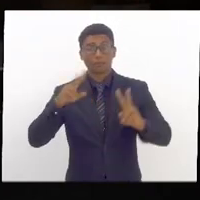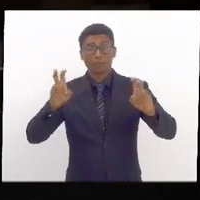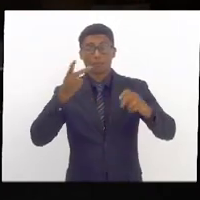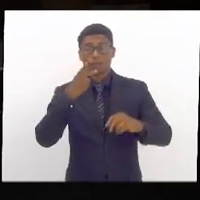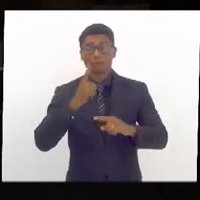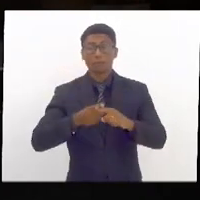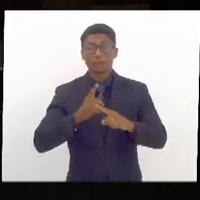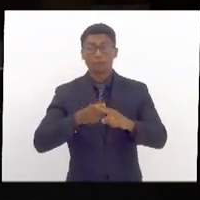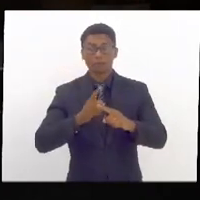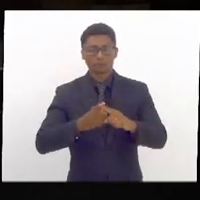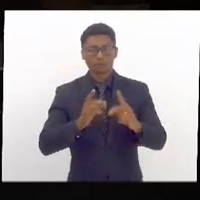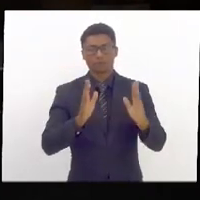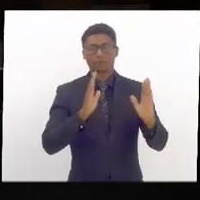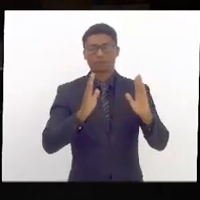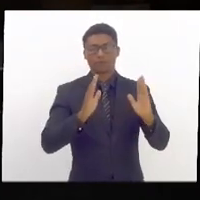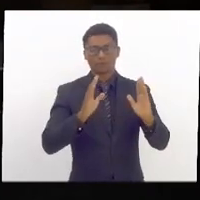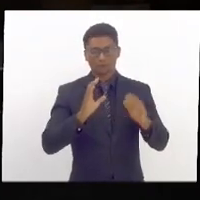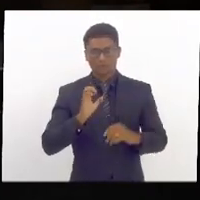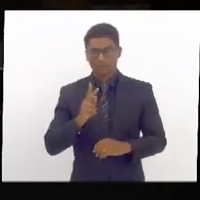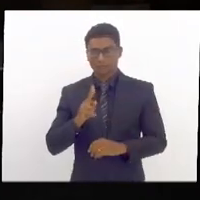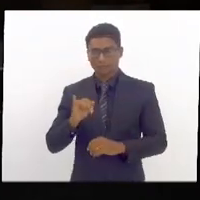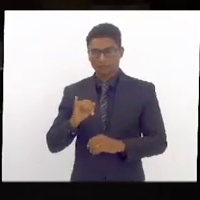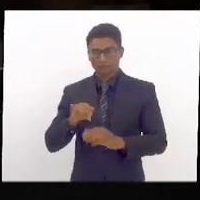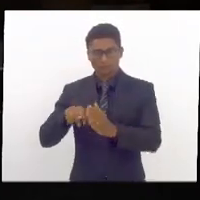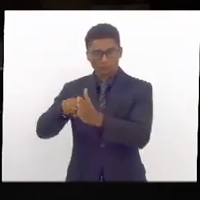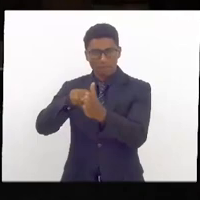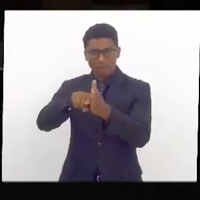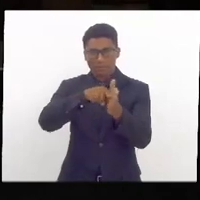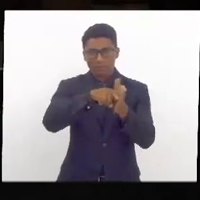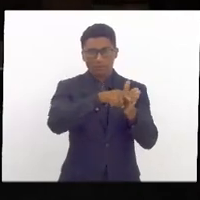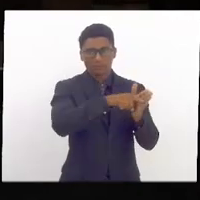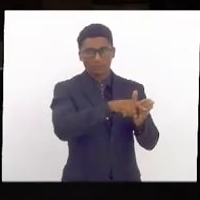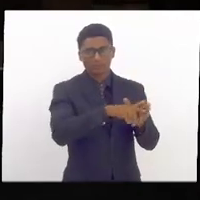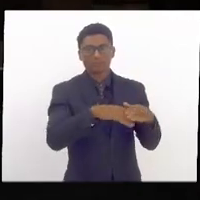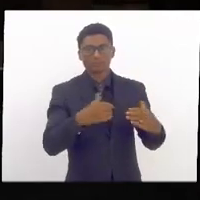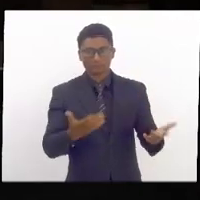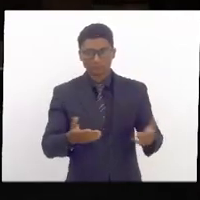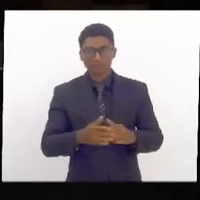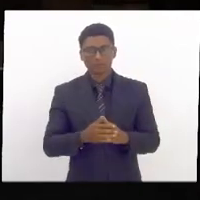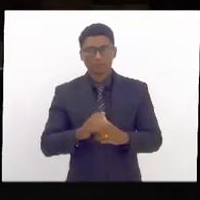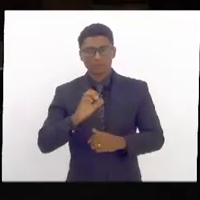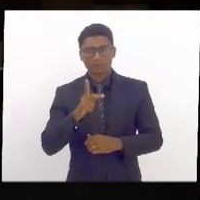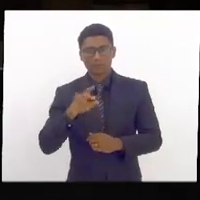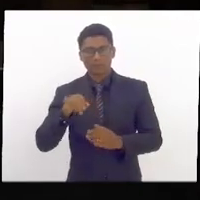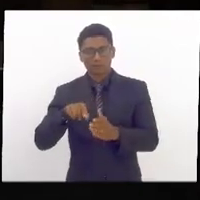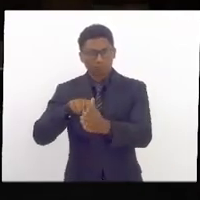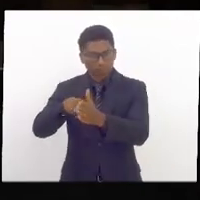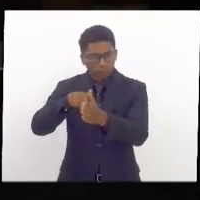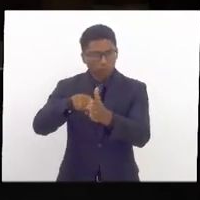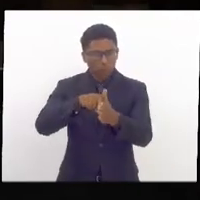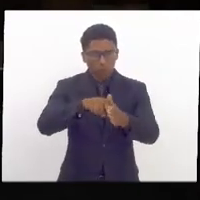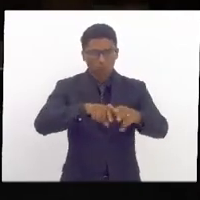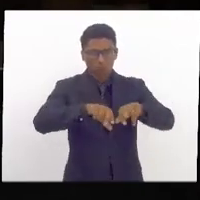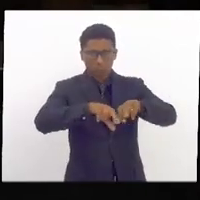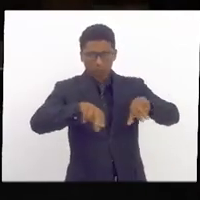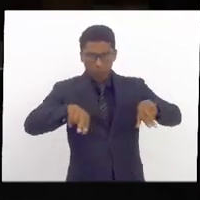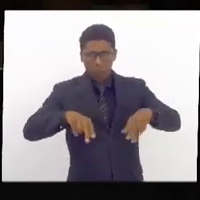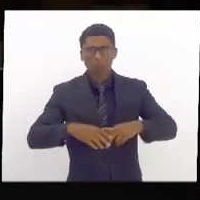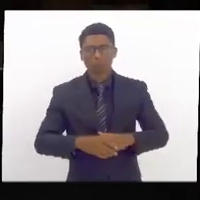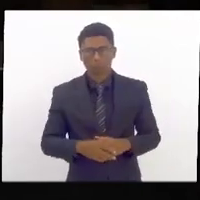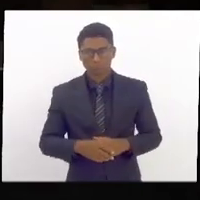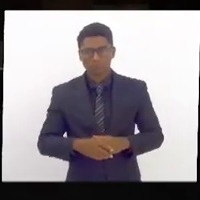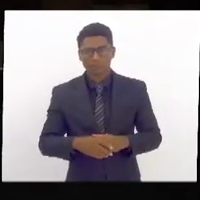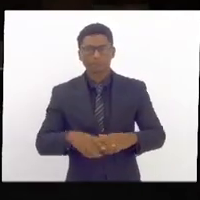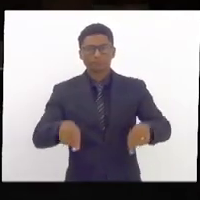período em que a CPI foi instalada, né, a própria CPI, através das vistorias que foram realizadas,